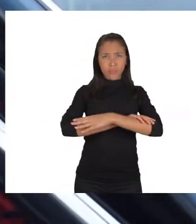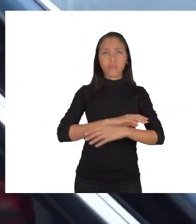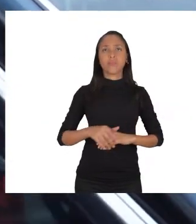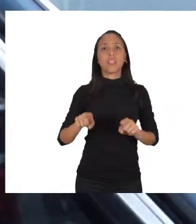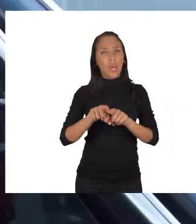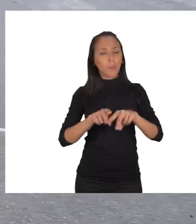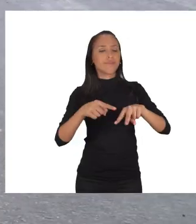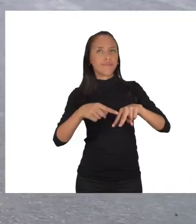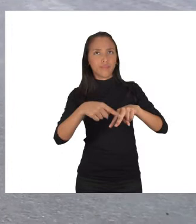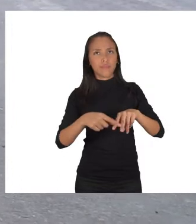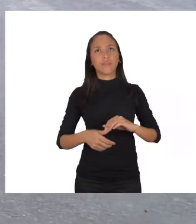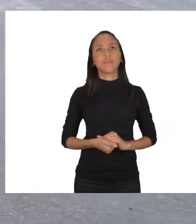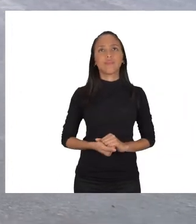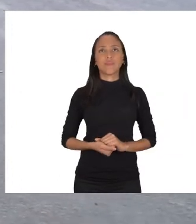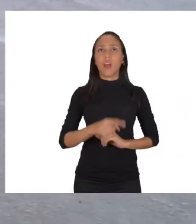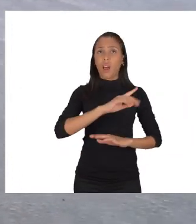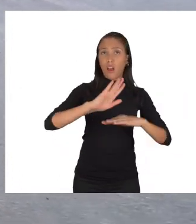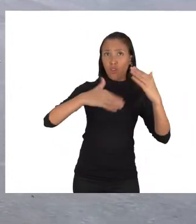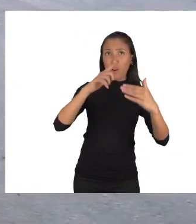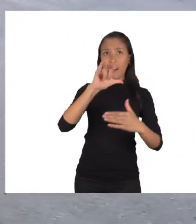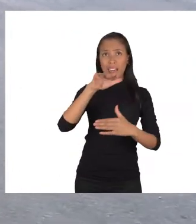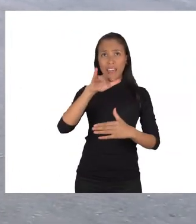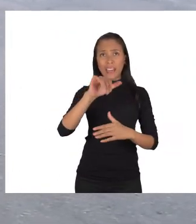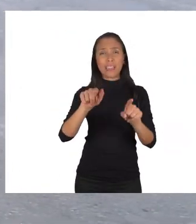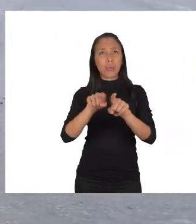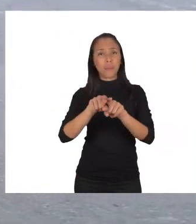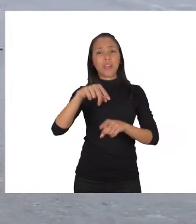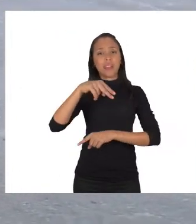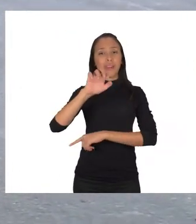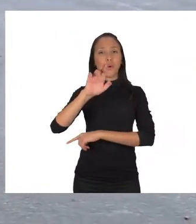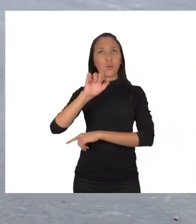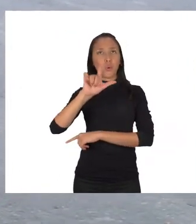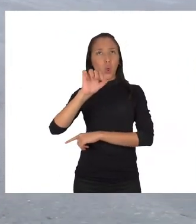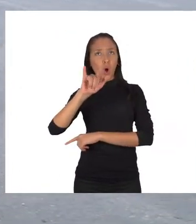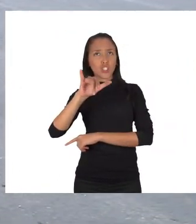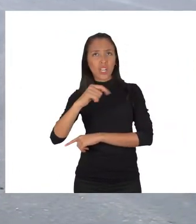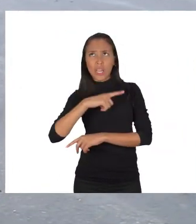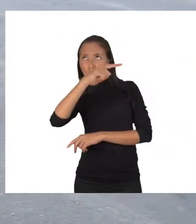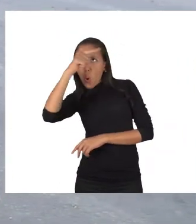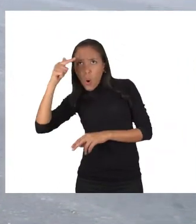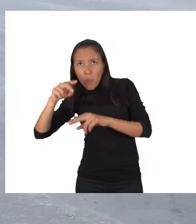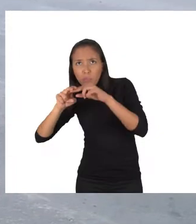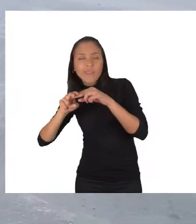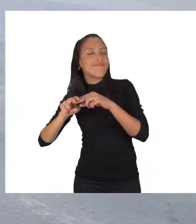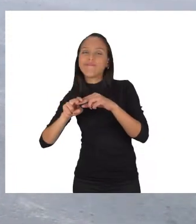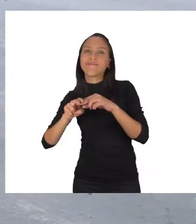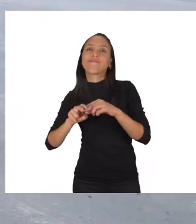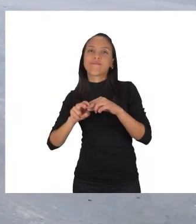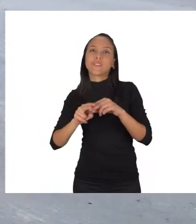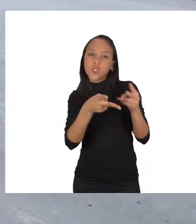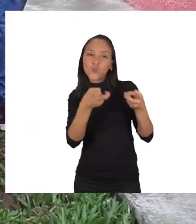A evolução clínica e neurológica da paciente, afastada a outras hipóteses diagnósticas, evidencia